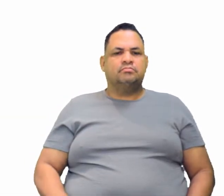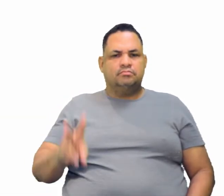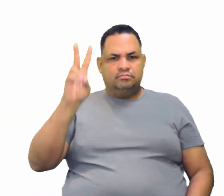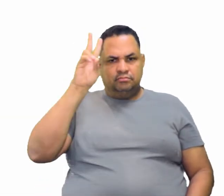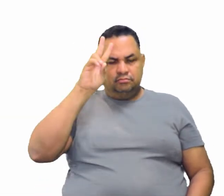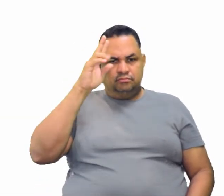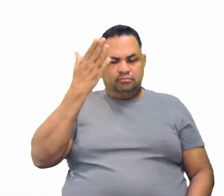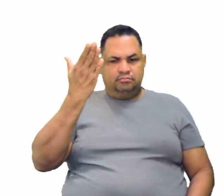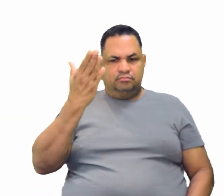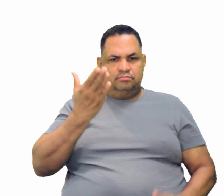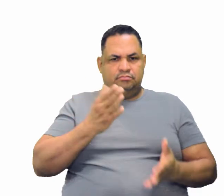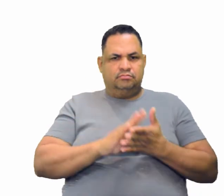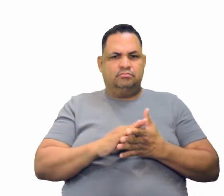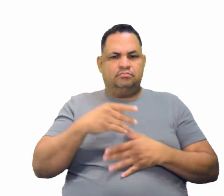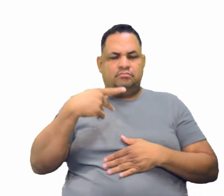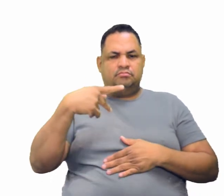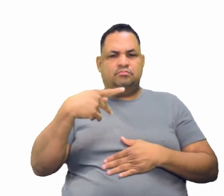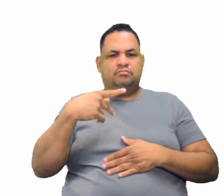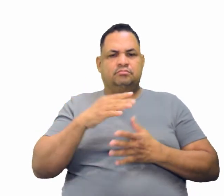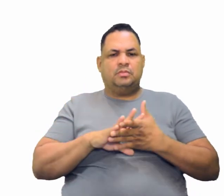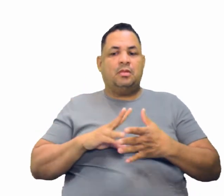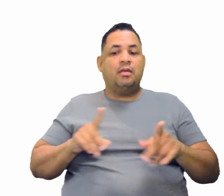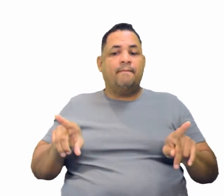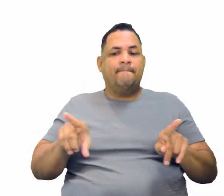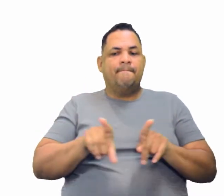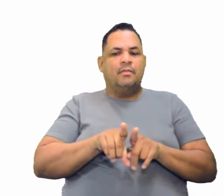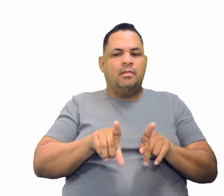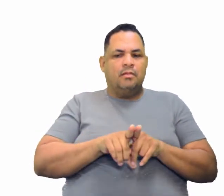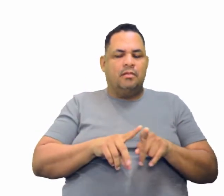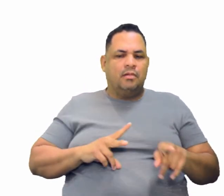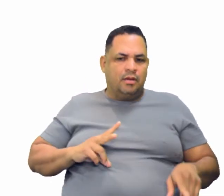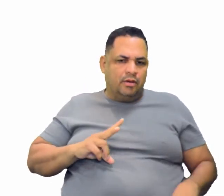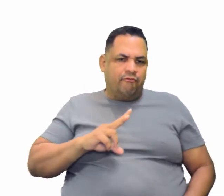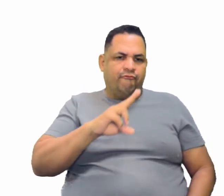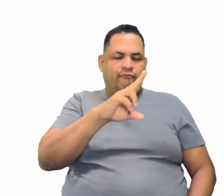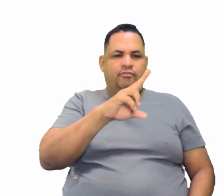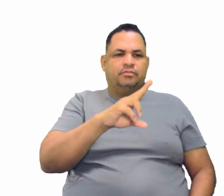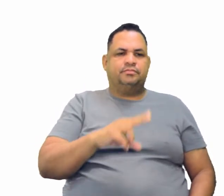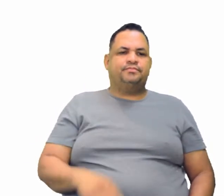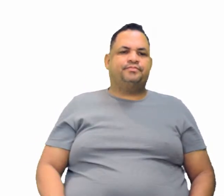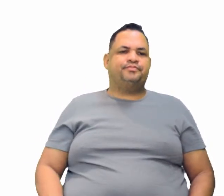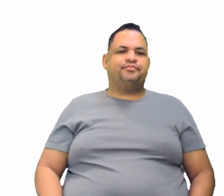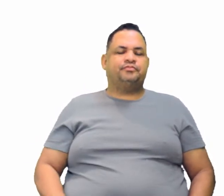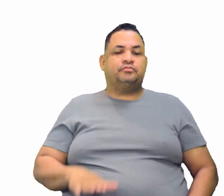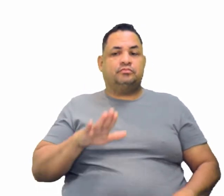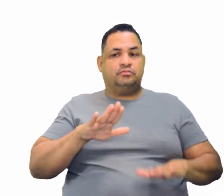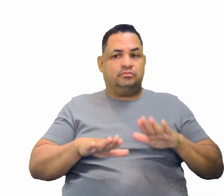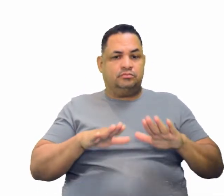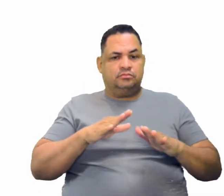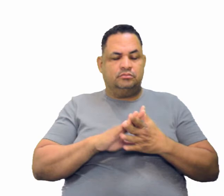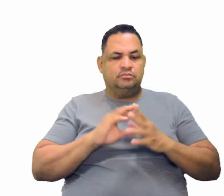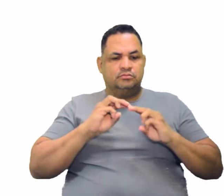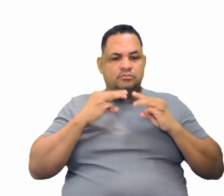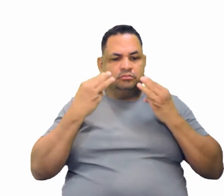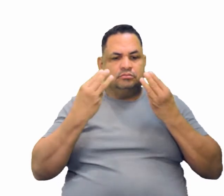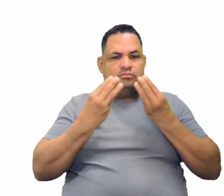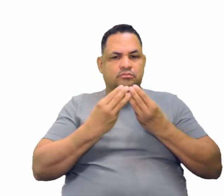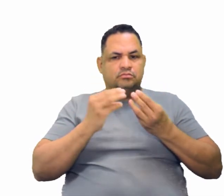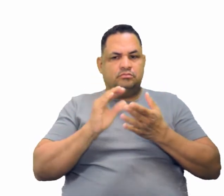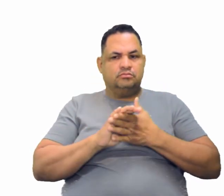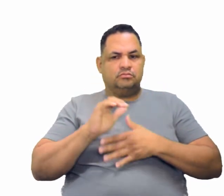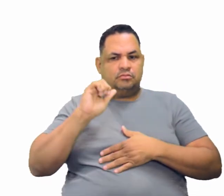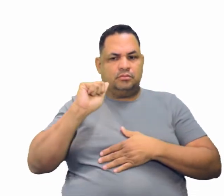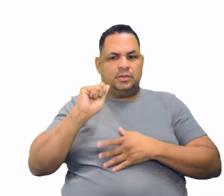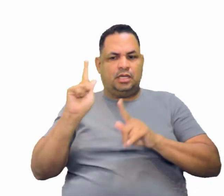lembrando que o peso também é uma força, ele, como eu falei para vocês, é dependente da massa e da aceleração